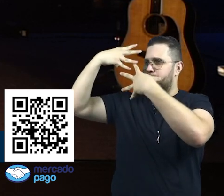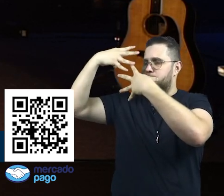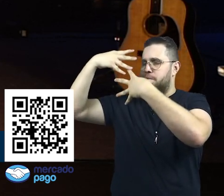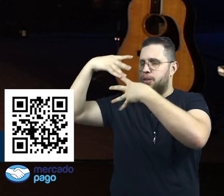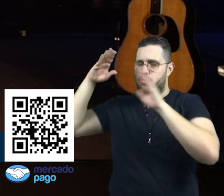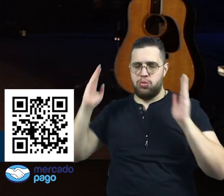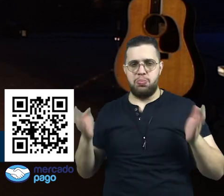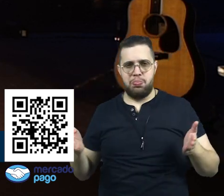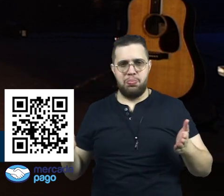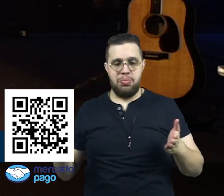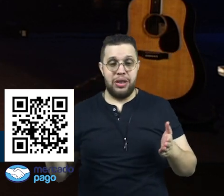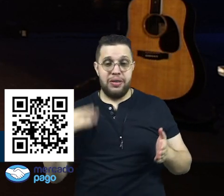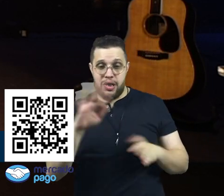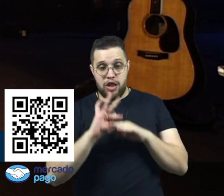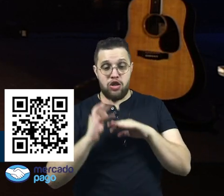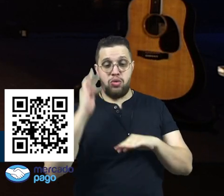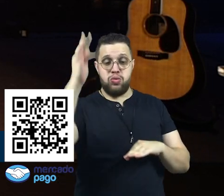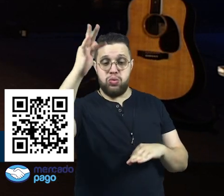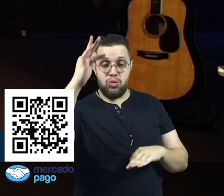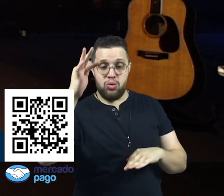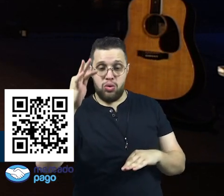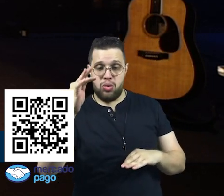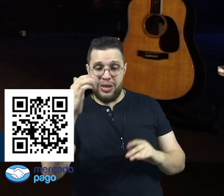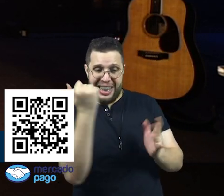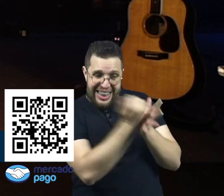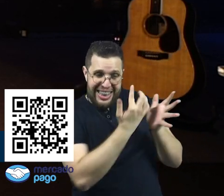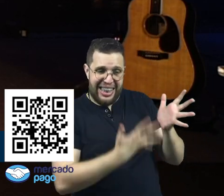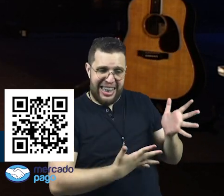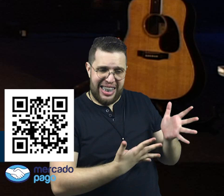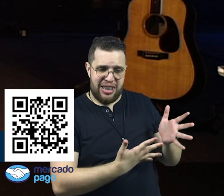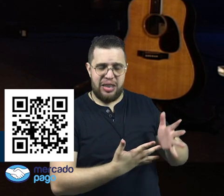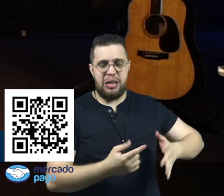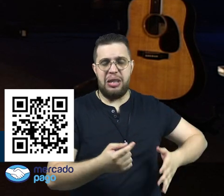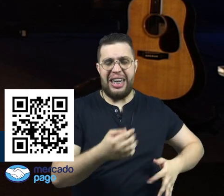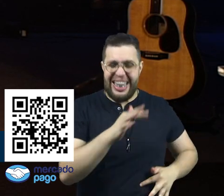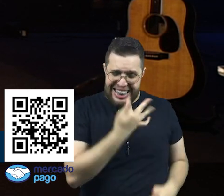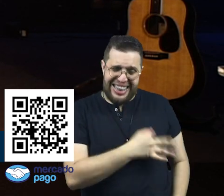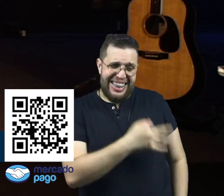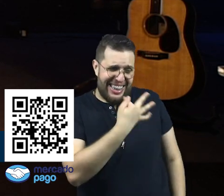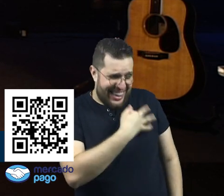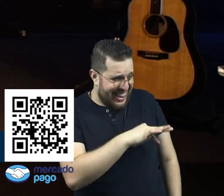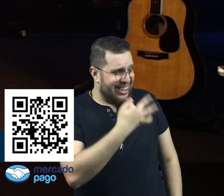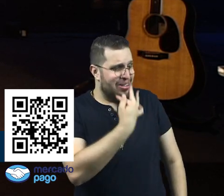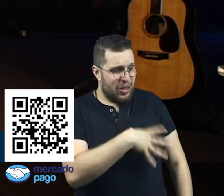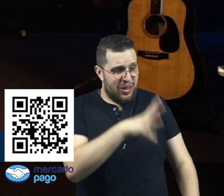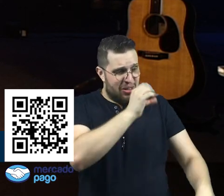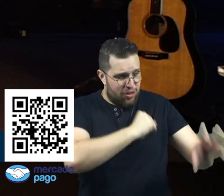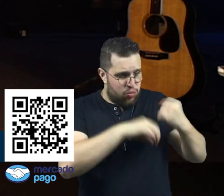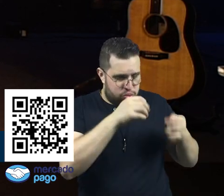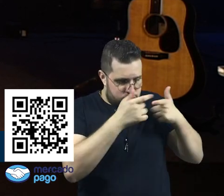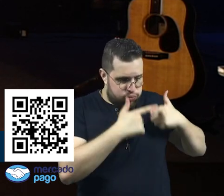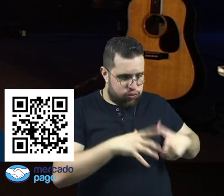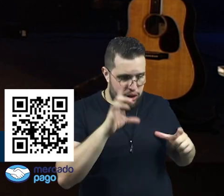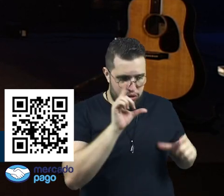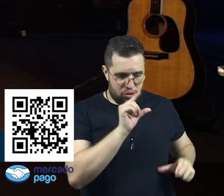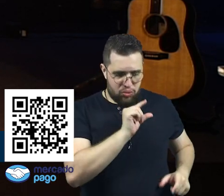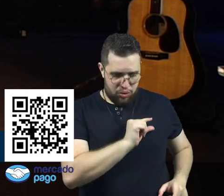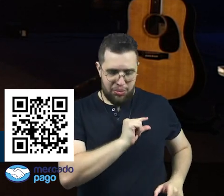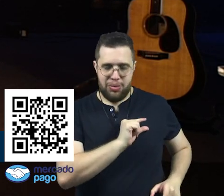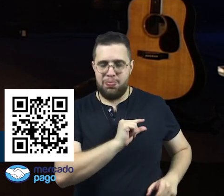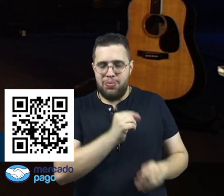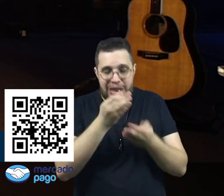que as feridas saiam da nossa vida, para que os machucados diminuam e deixem de